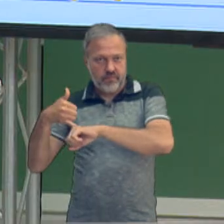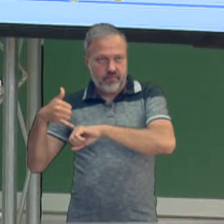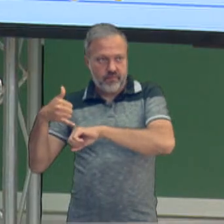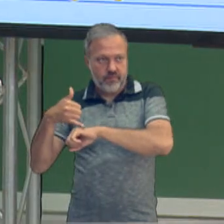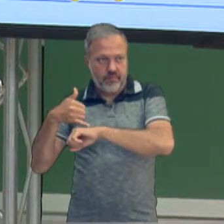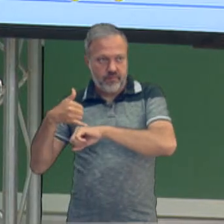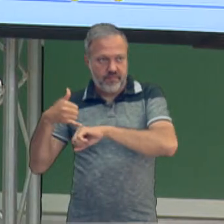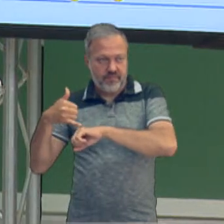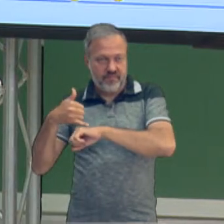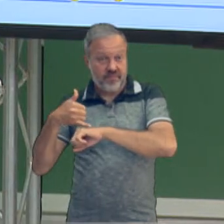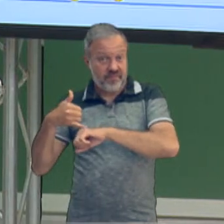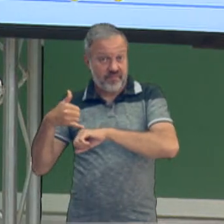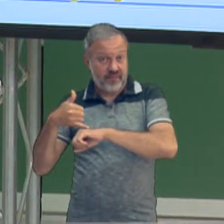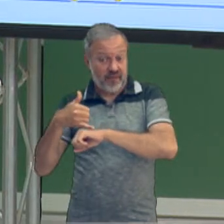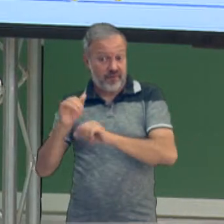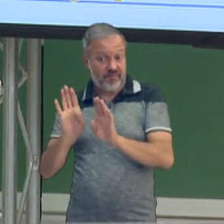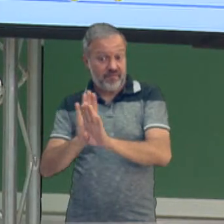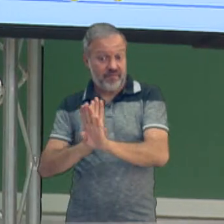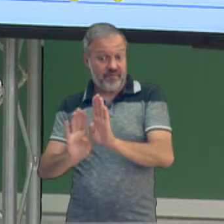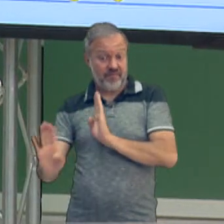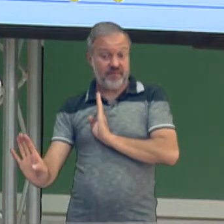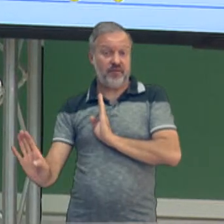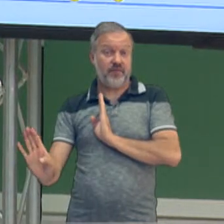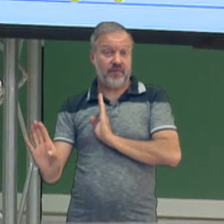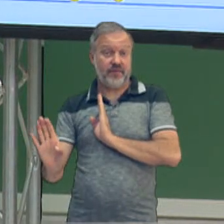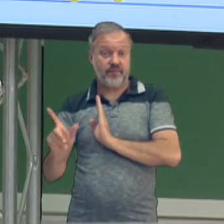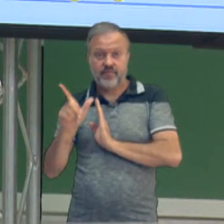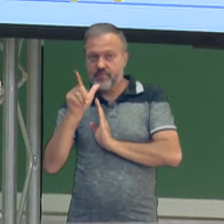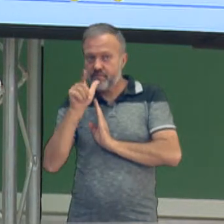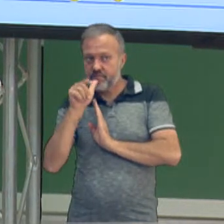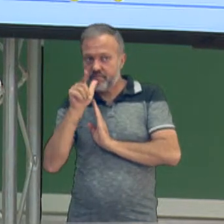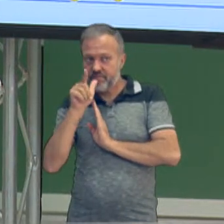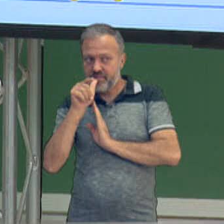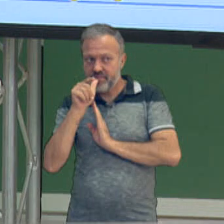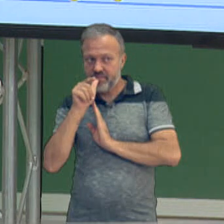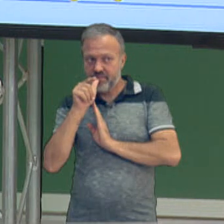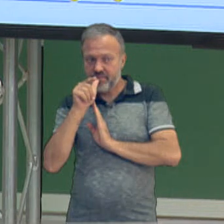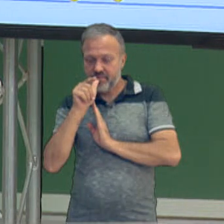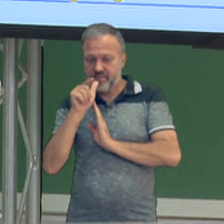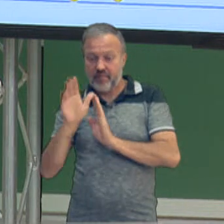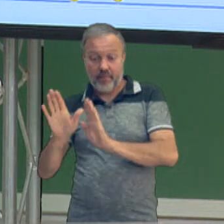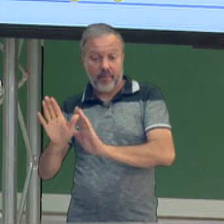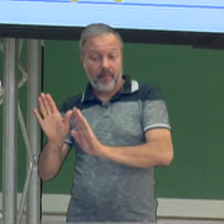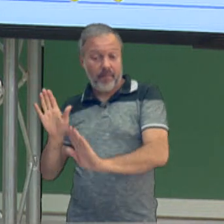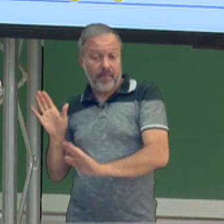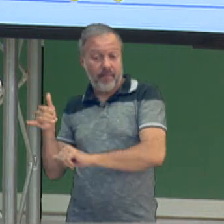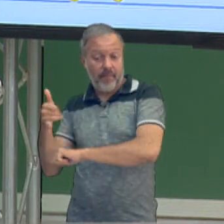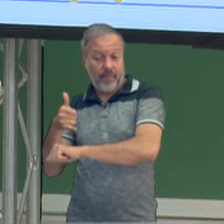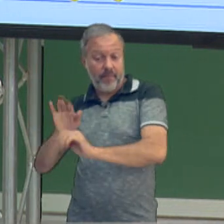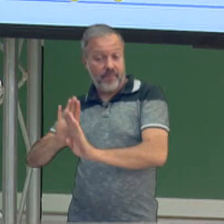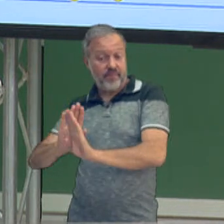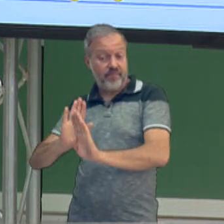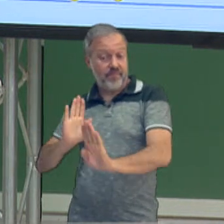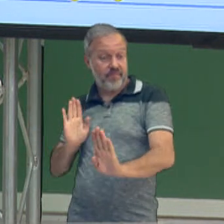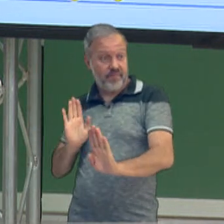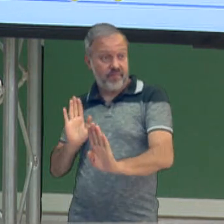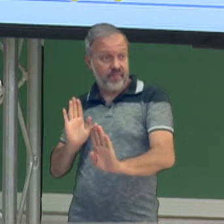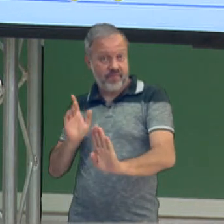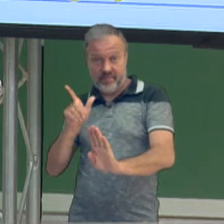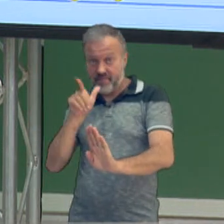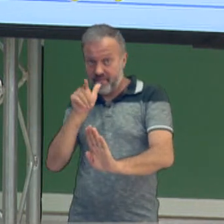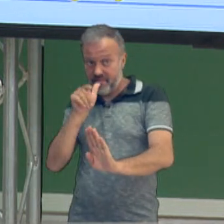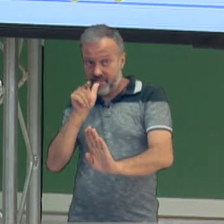Fobia, medo, tem medo de água, não se mistura com água, ok? Então, óleo é uma substância, né, os lipídios em